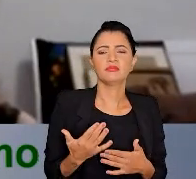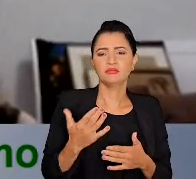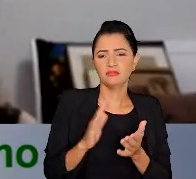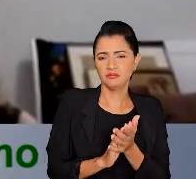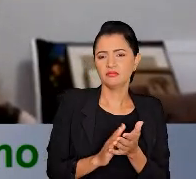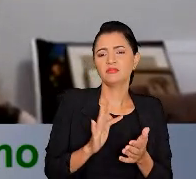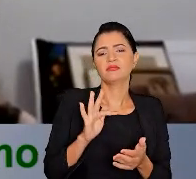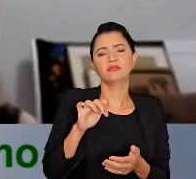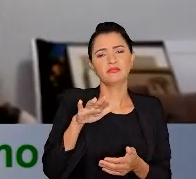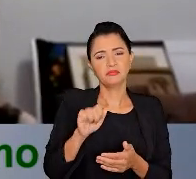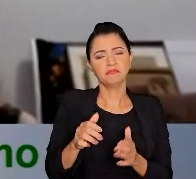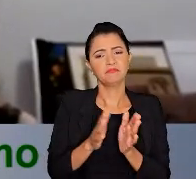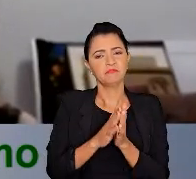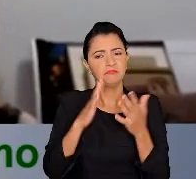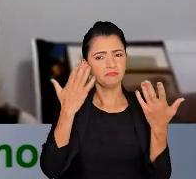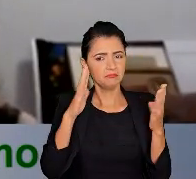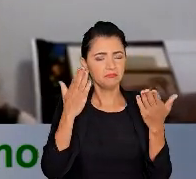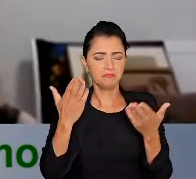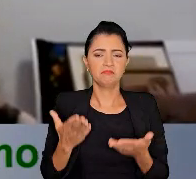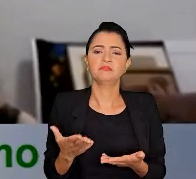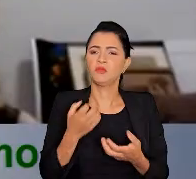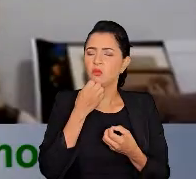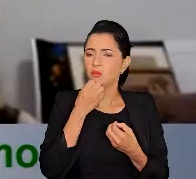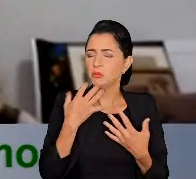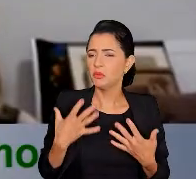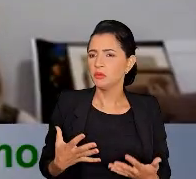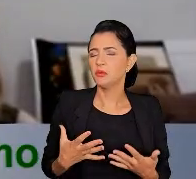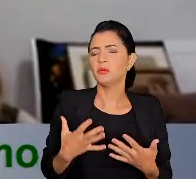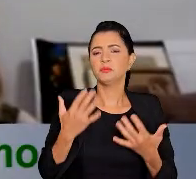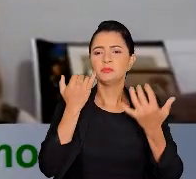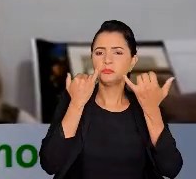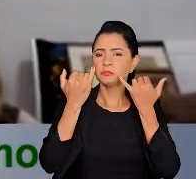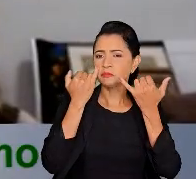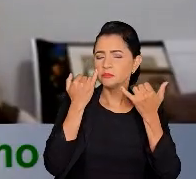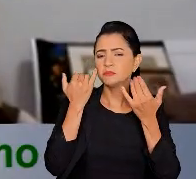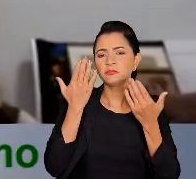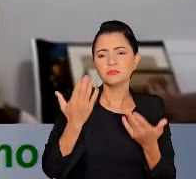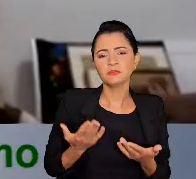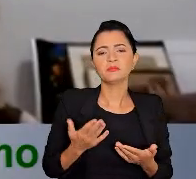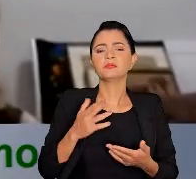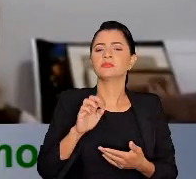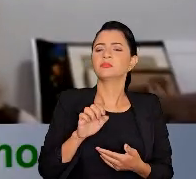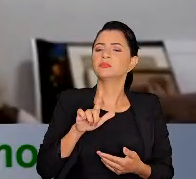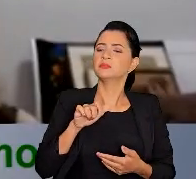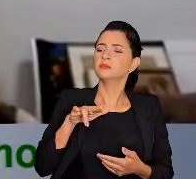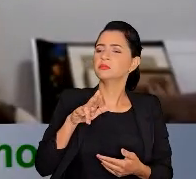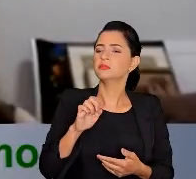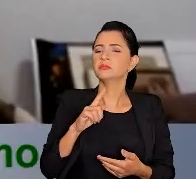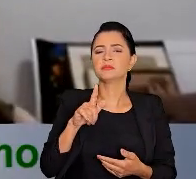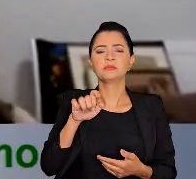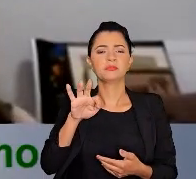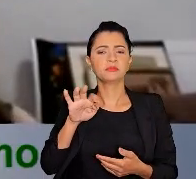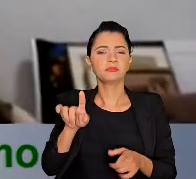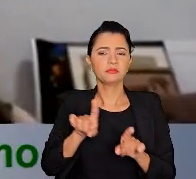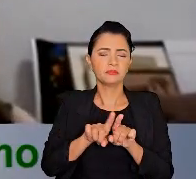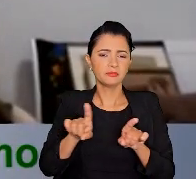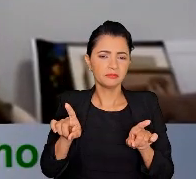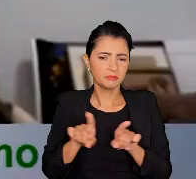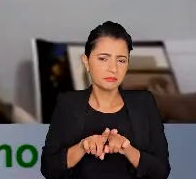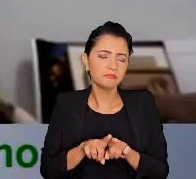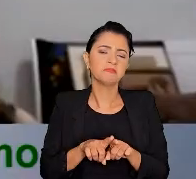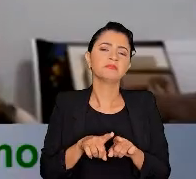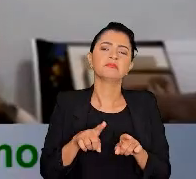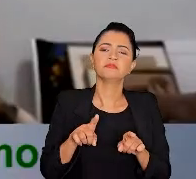Fernando, parabenizando, dizendo que foi muito bom, a Elizabeth Félix Farias